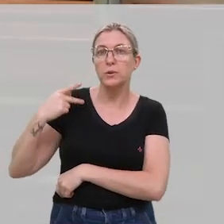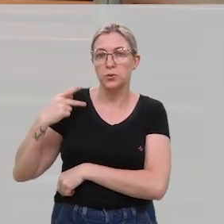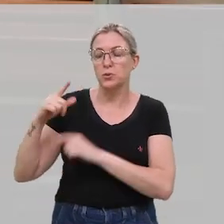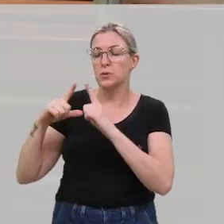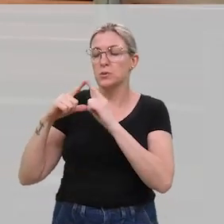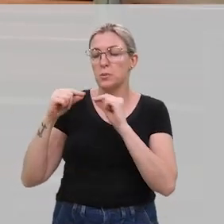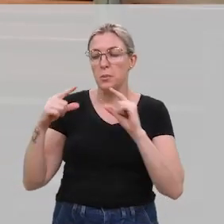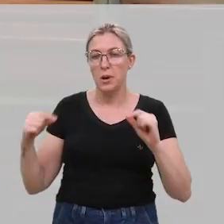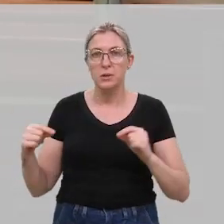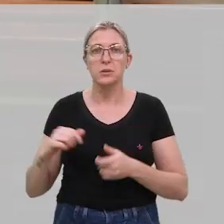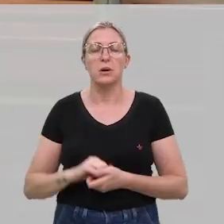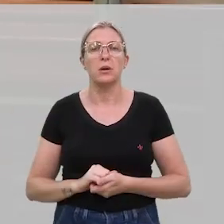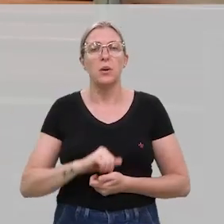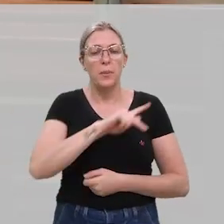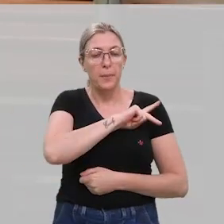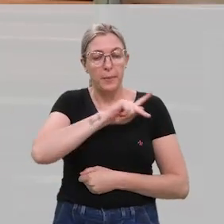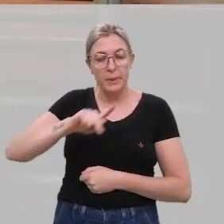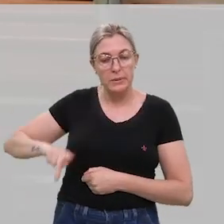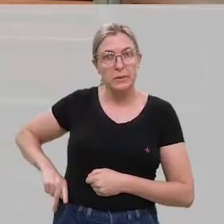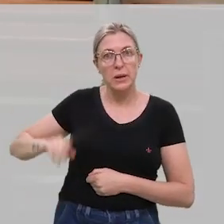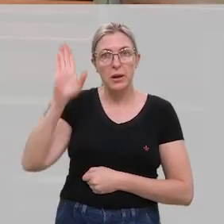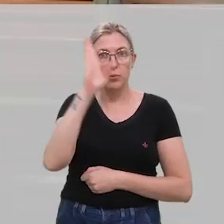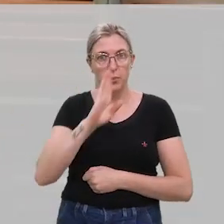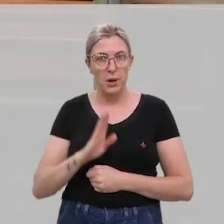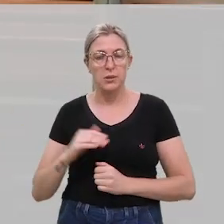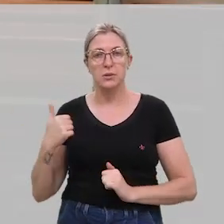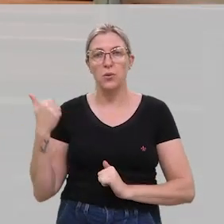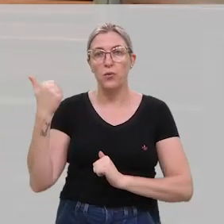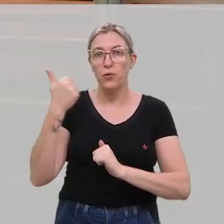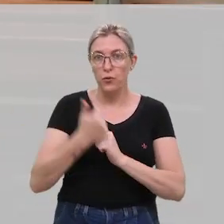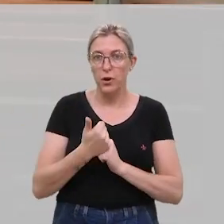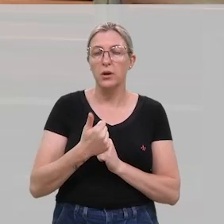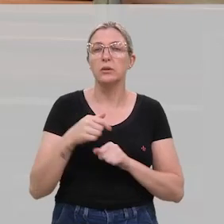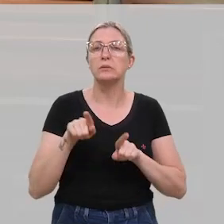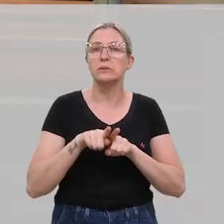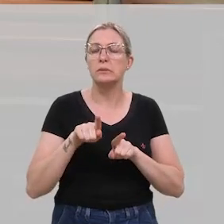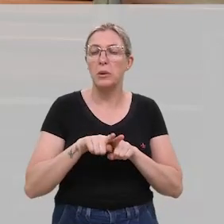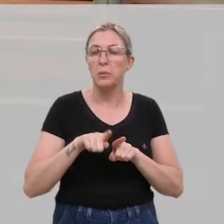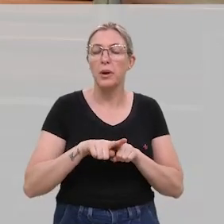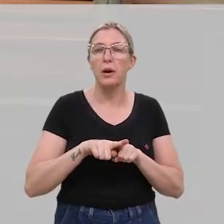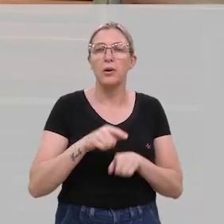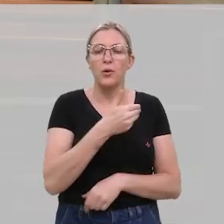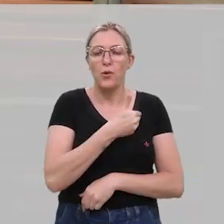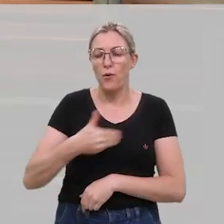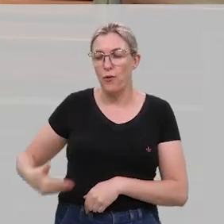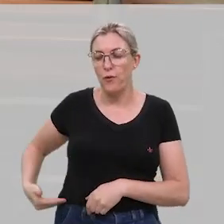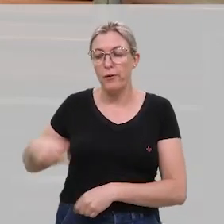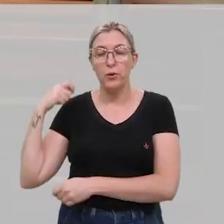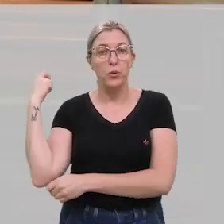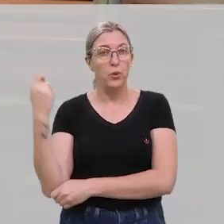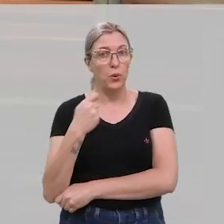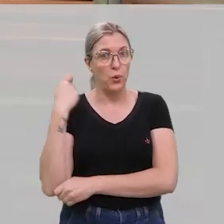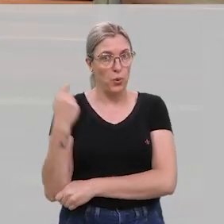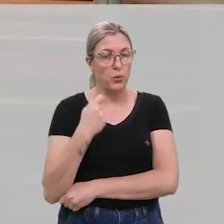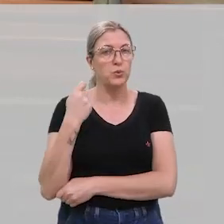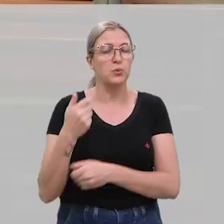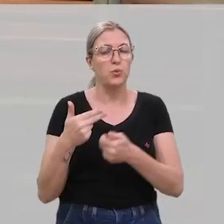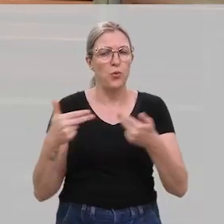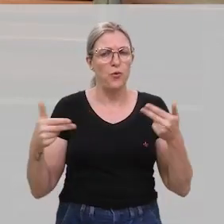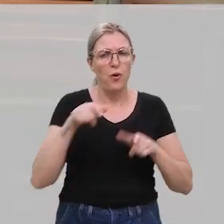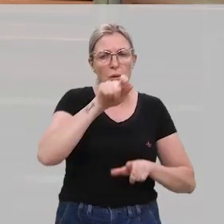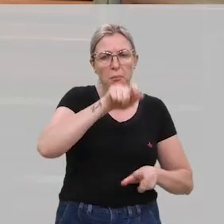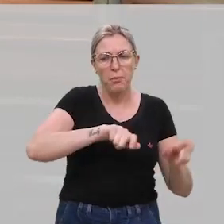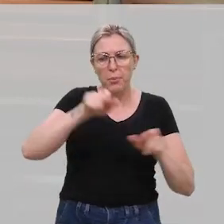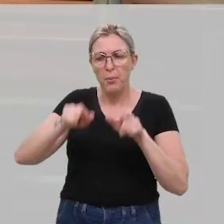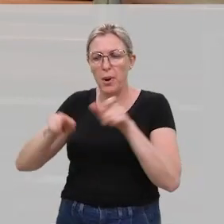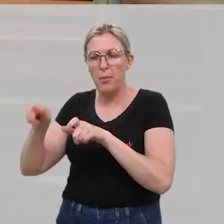presidente Juscelino Kubitschek, o vice João Goulart e outros políticos como o governador gaúcho Hildo